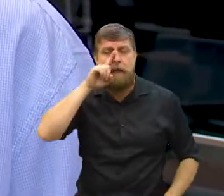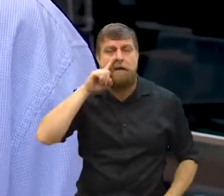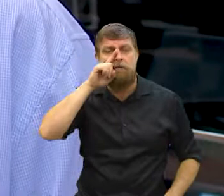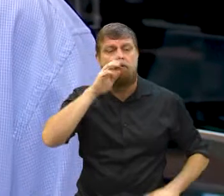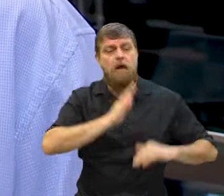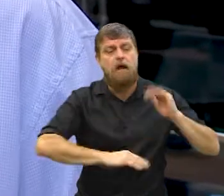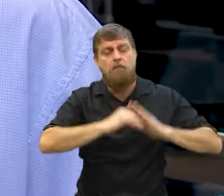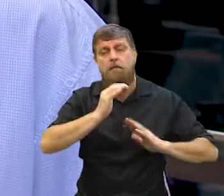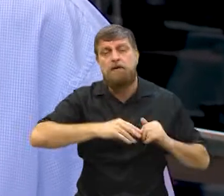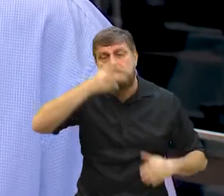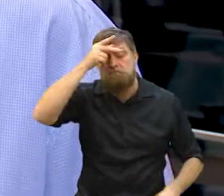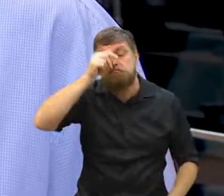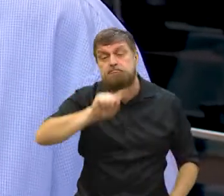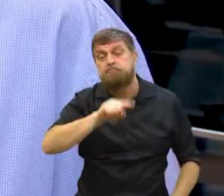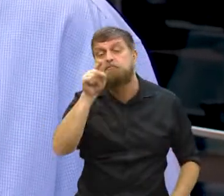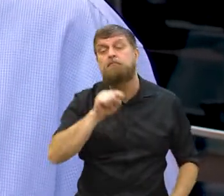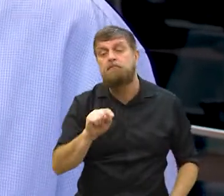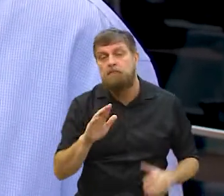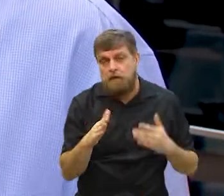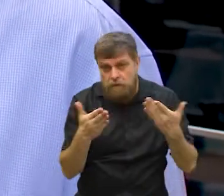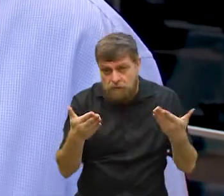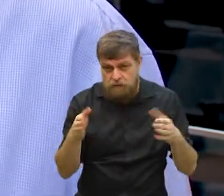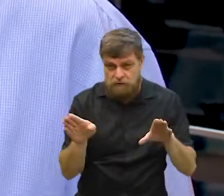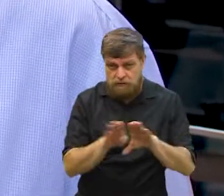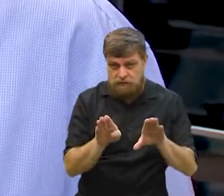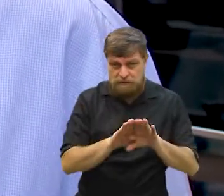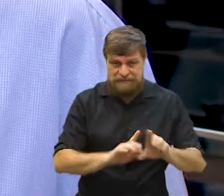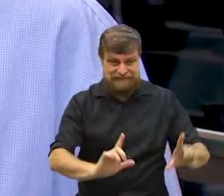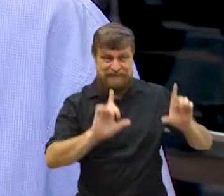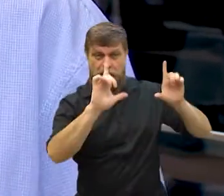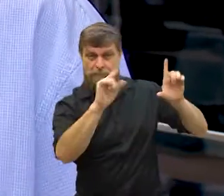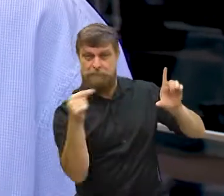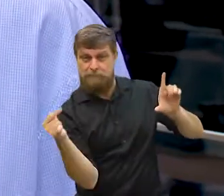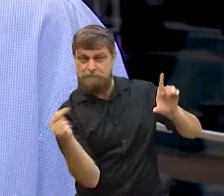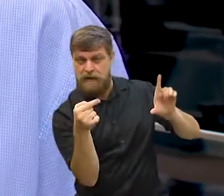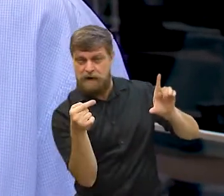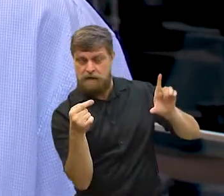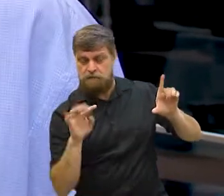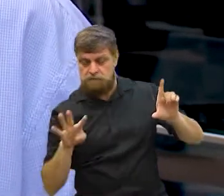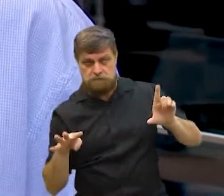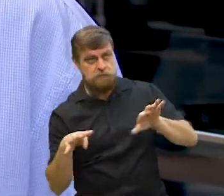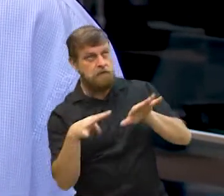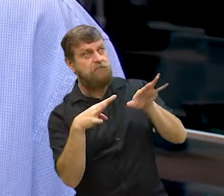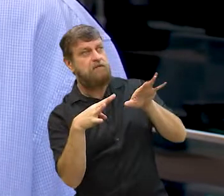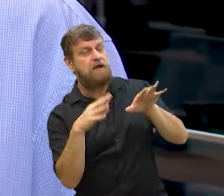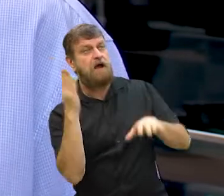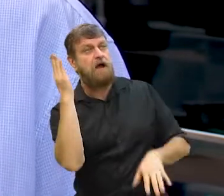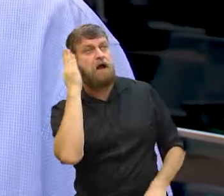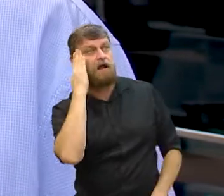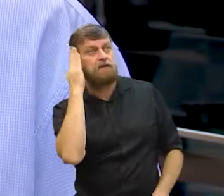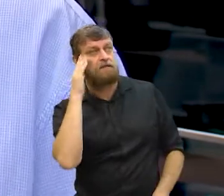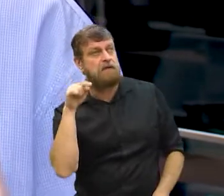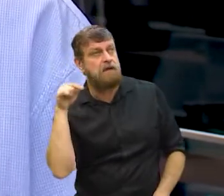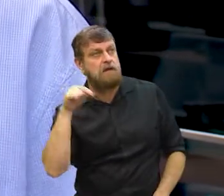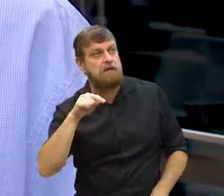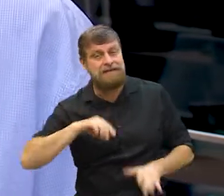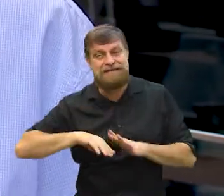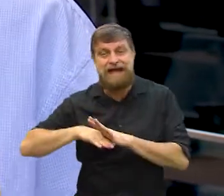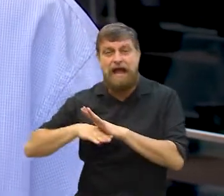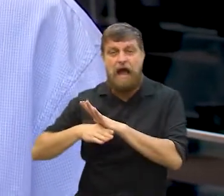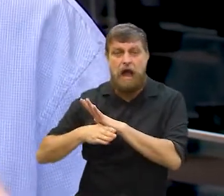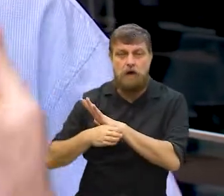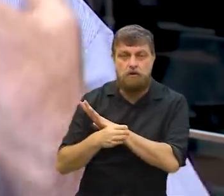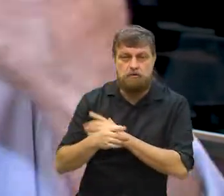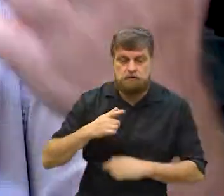estão sendo tomadas pelo poder executivo em relação à sinalização também para prever para que as pessoas